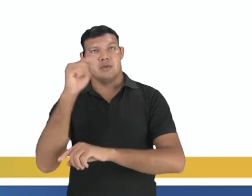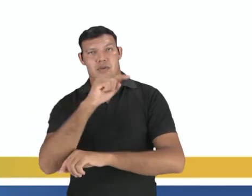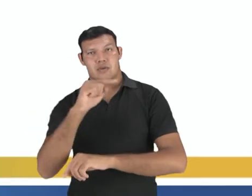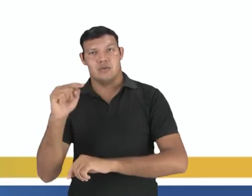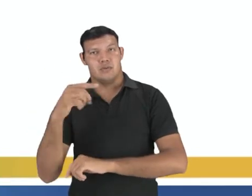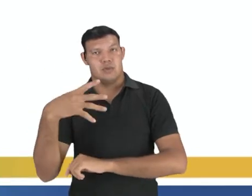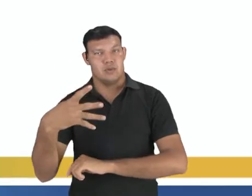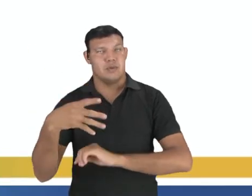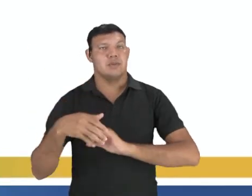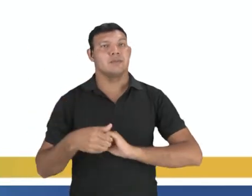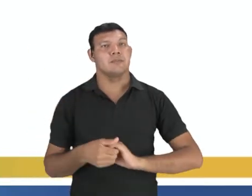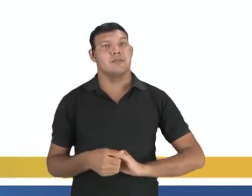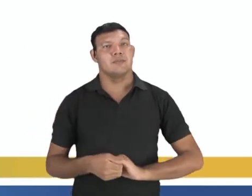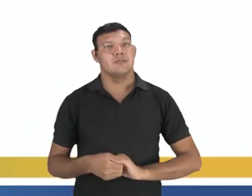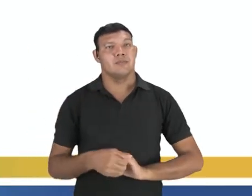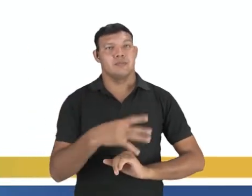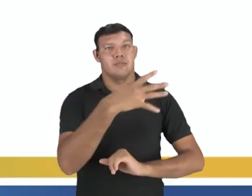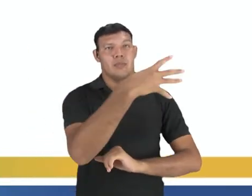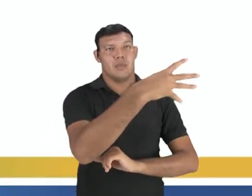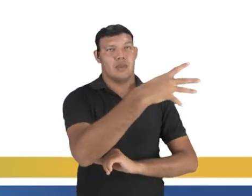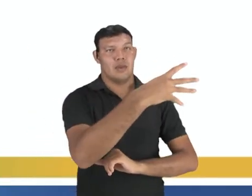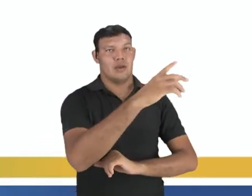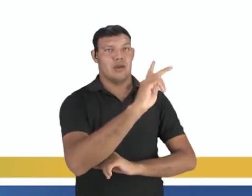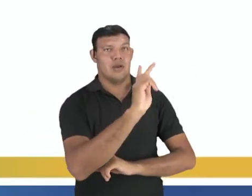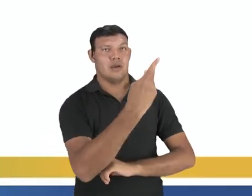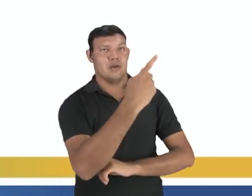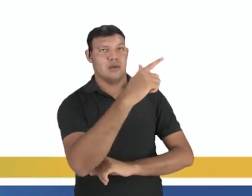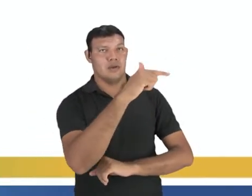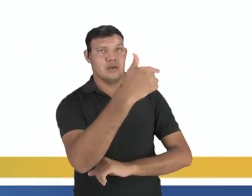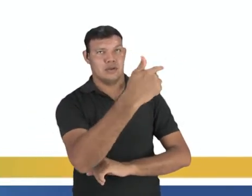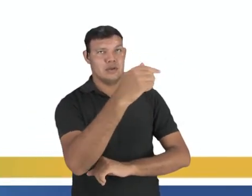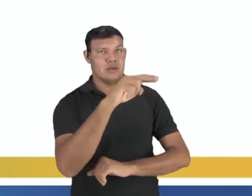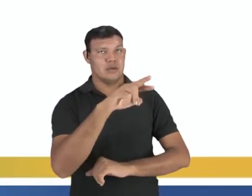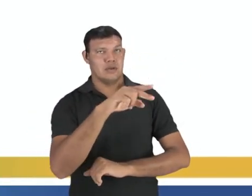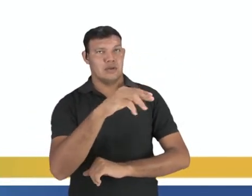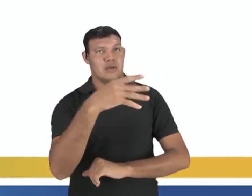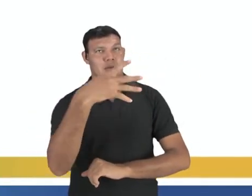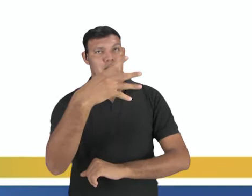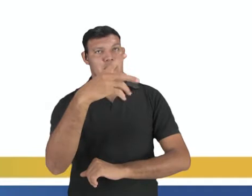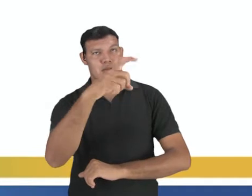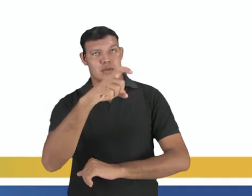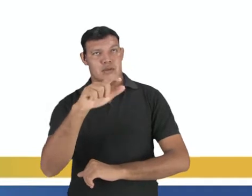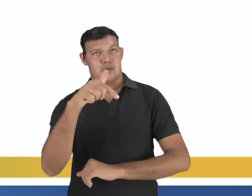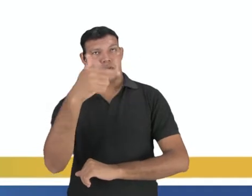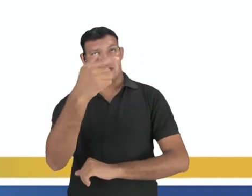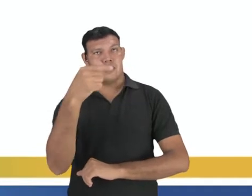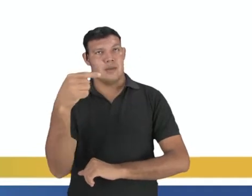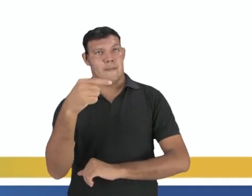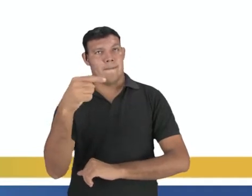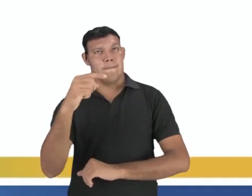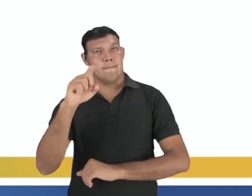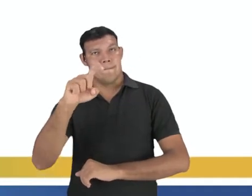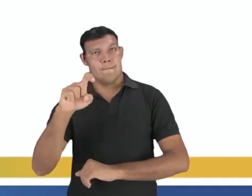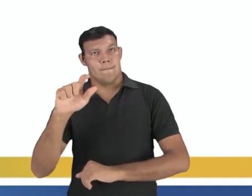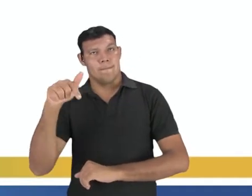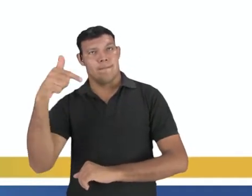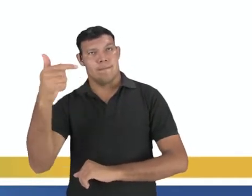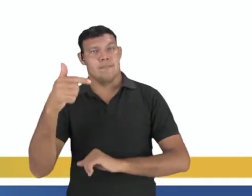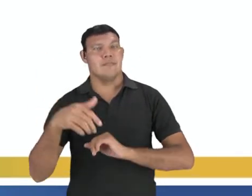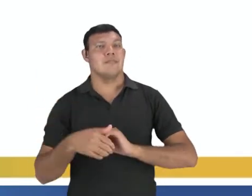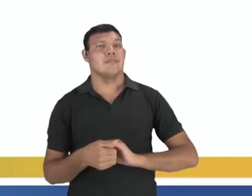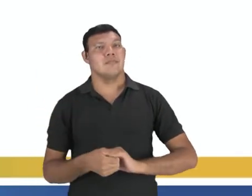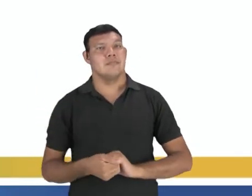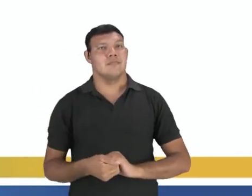4. 4h ao quadrado é igual a 4x ao quadrado menos x ao